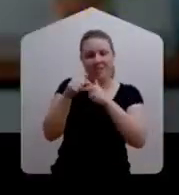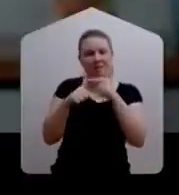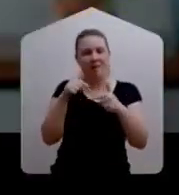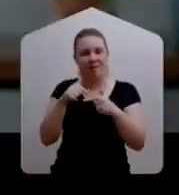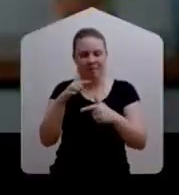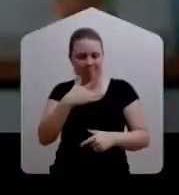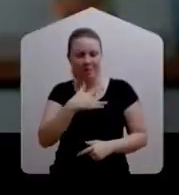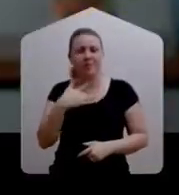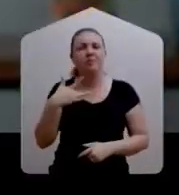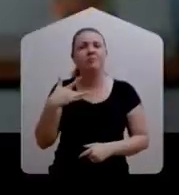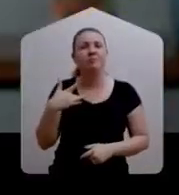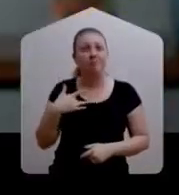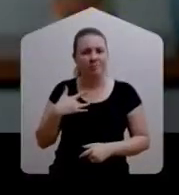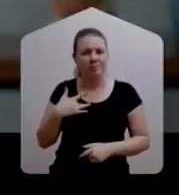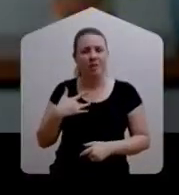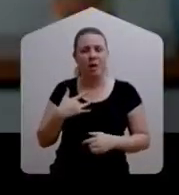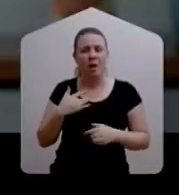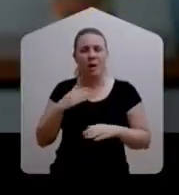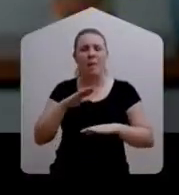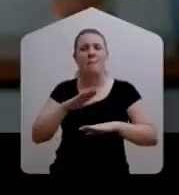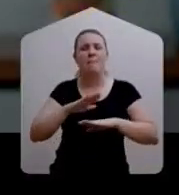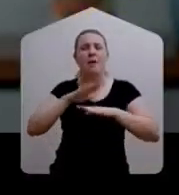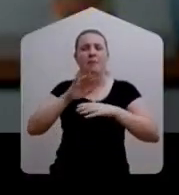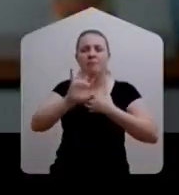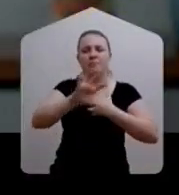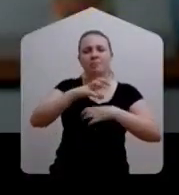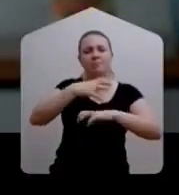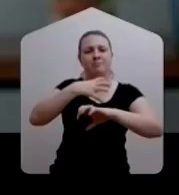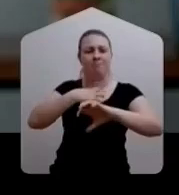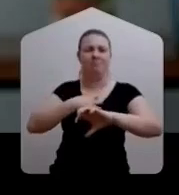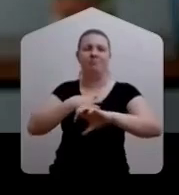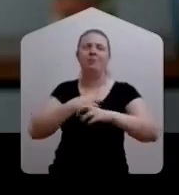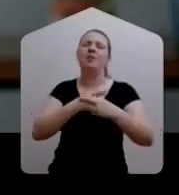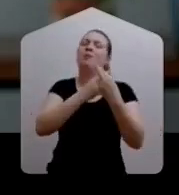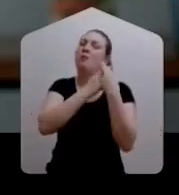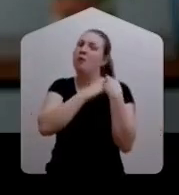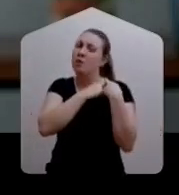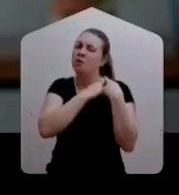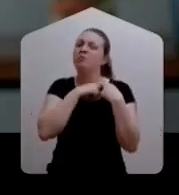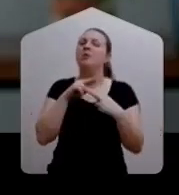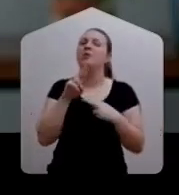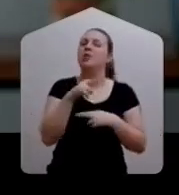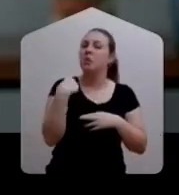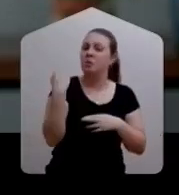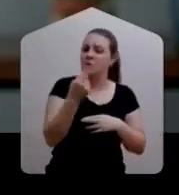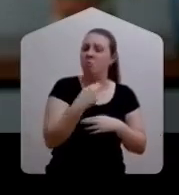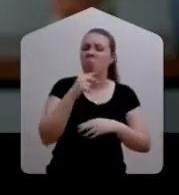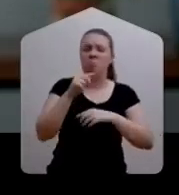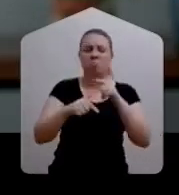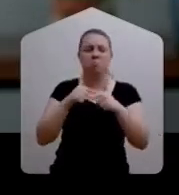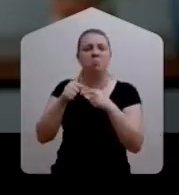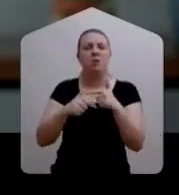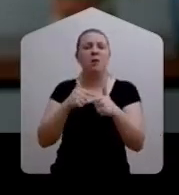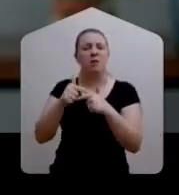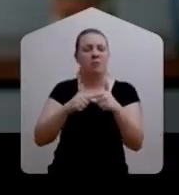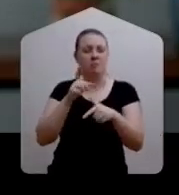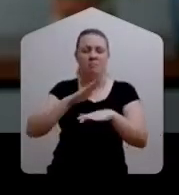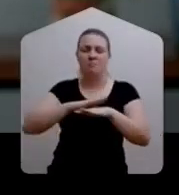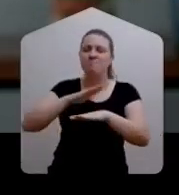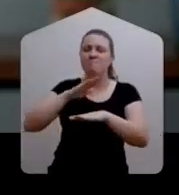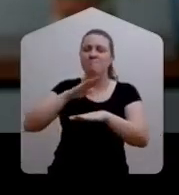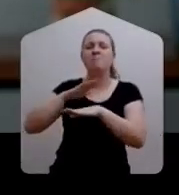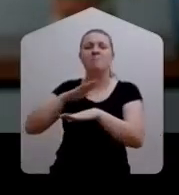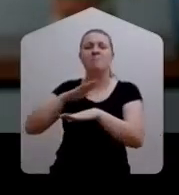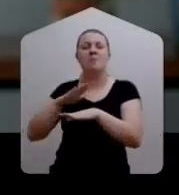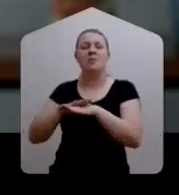para tornar a nossa saúde mais humanizada. É um dever da gestão pública trabalhar para cada vez